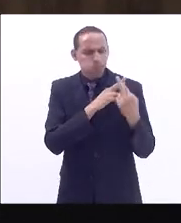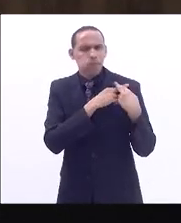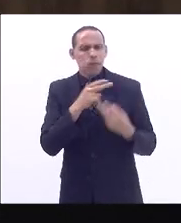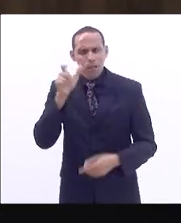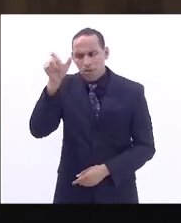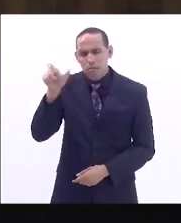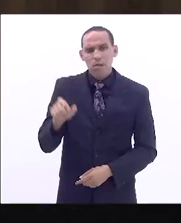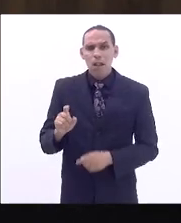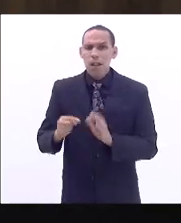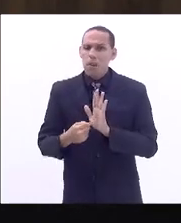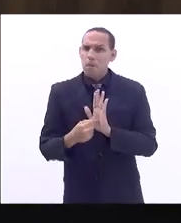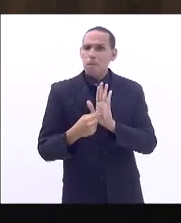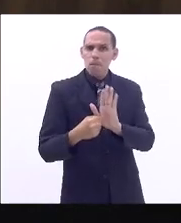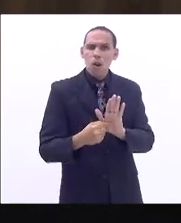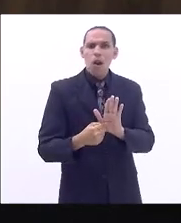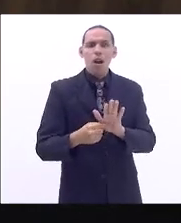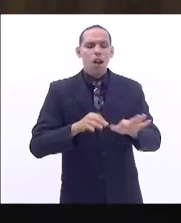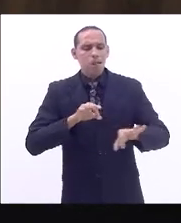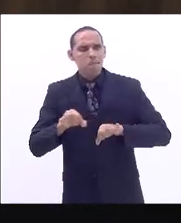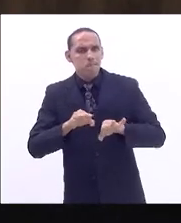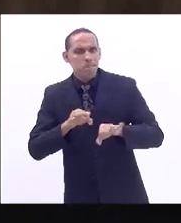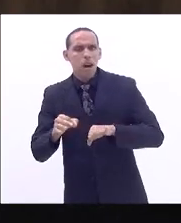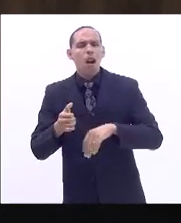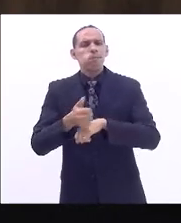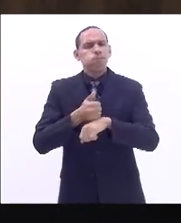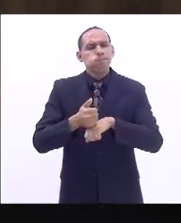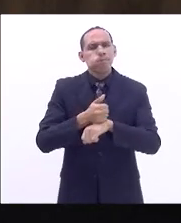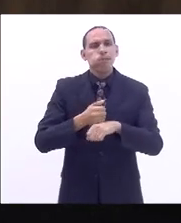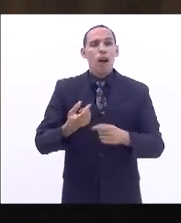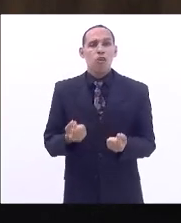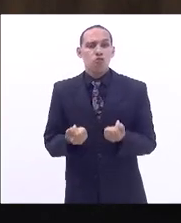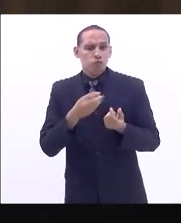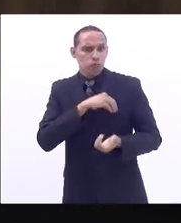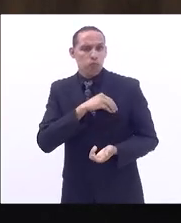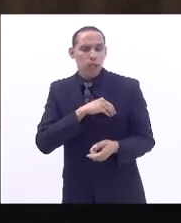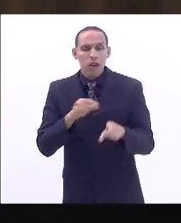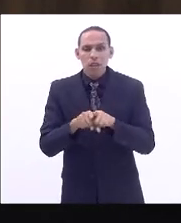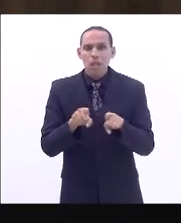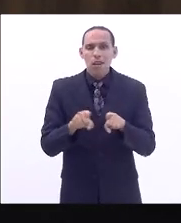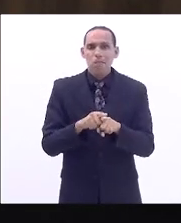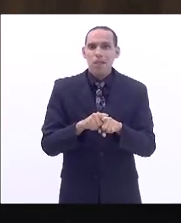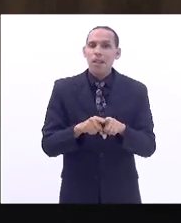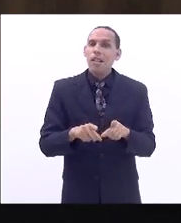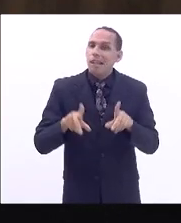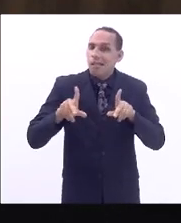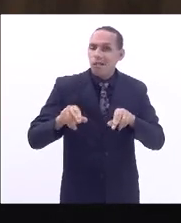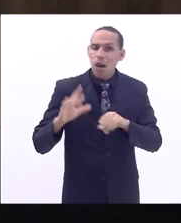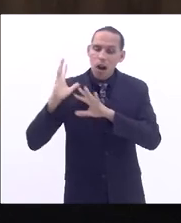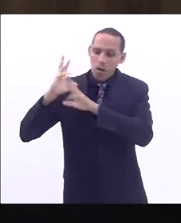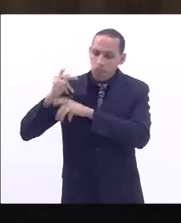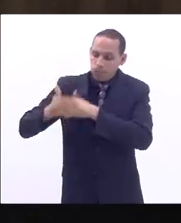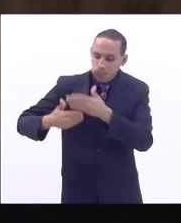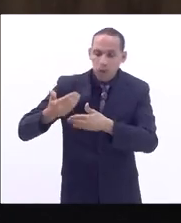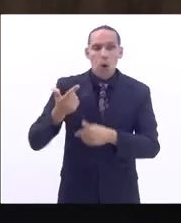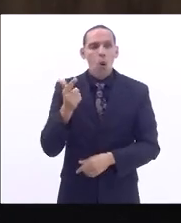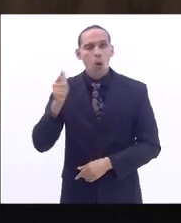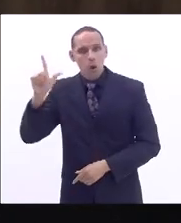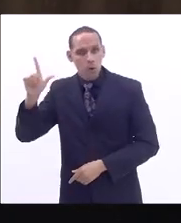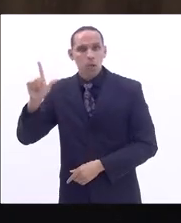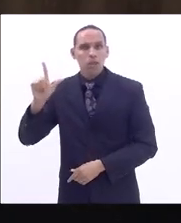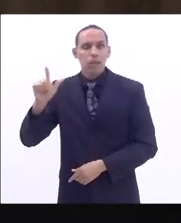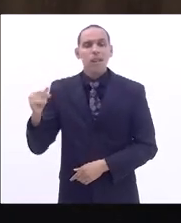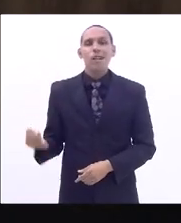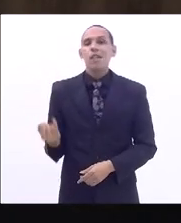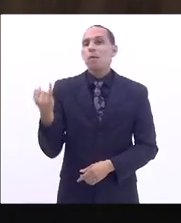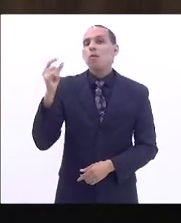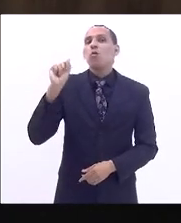casa um plano de cargos e salários A exemplo do que aconteceu em outras carreiras e a importante que o